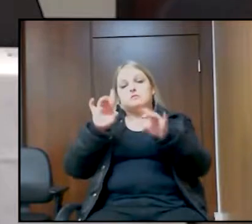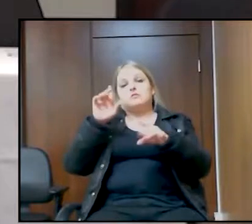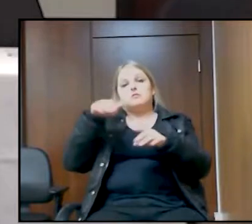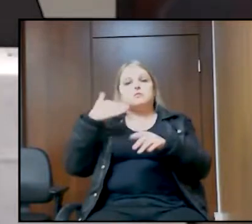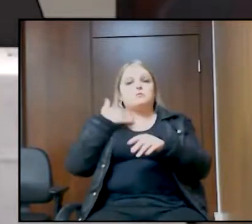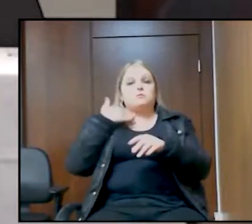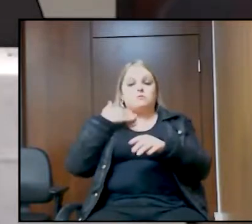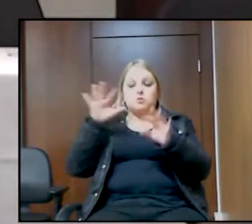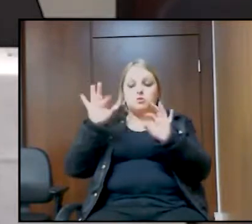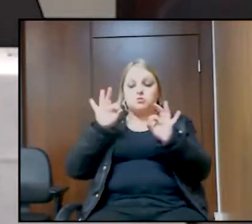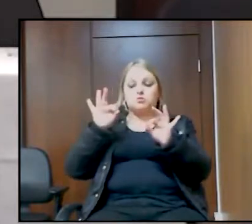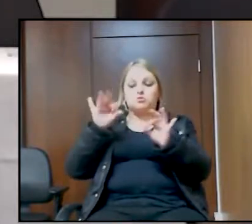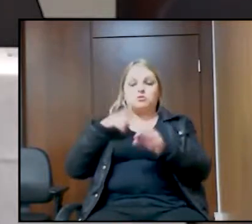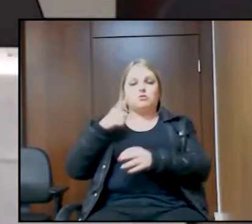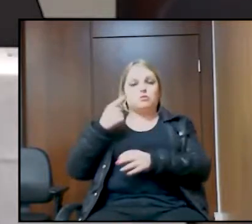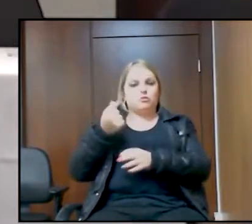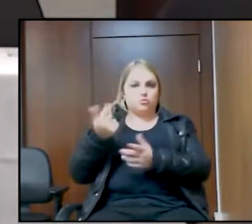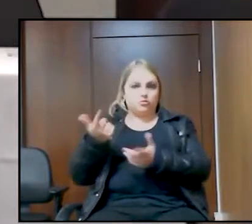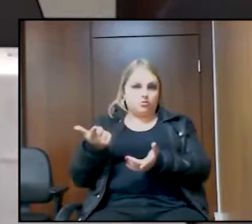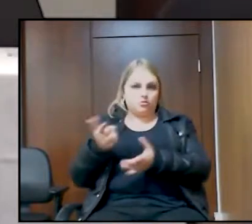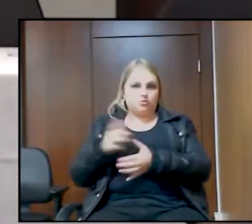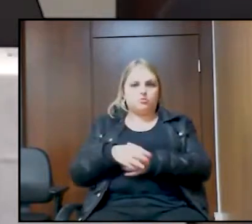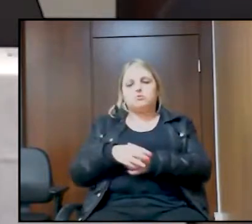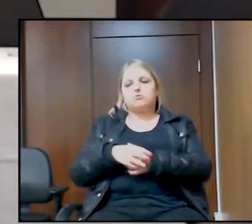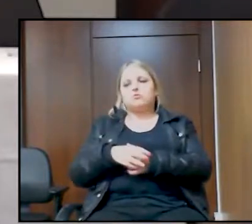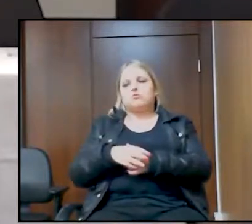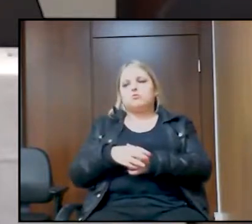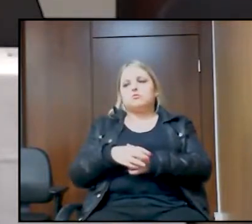que é o cara que tem mais dinheiro. Então,